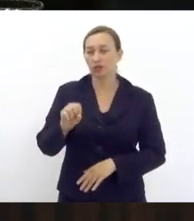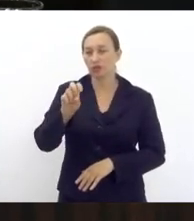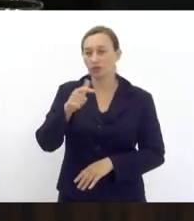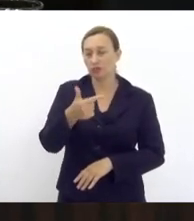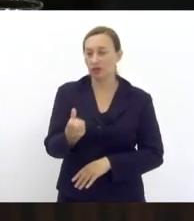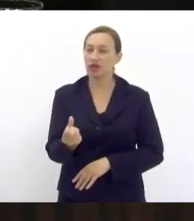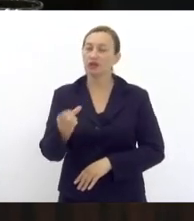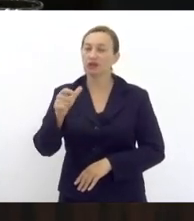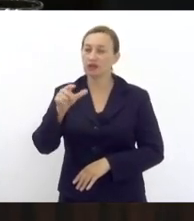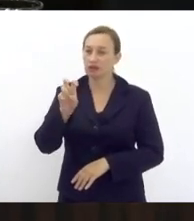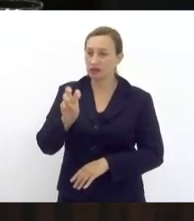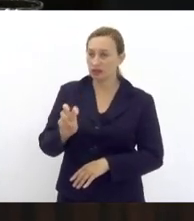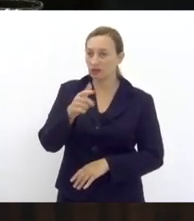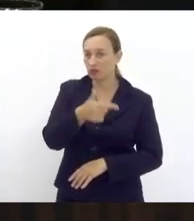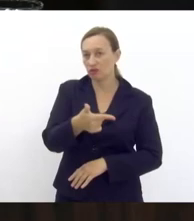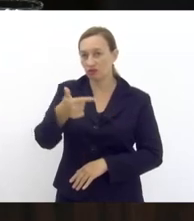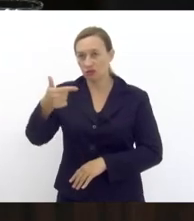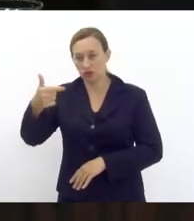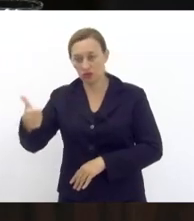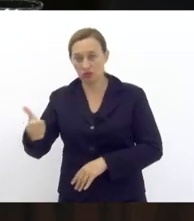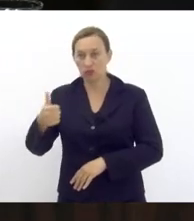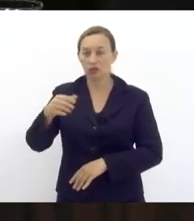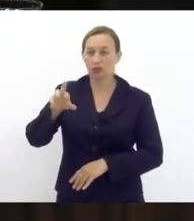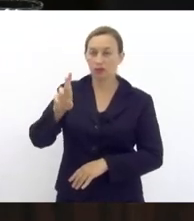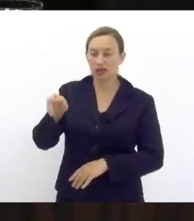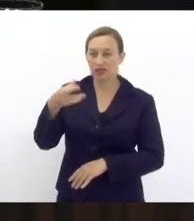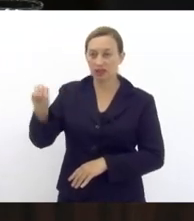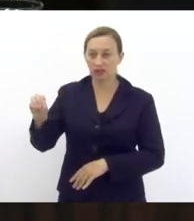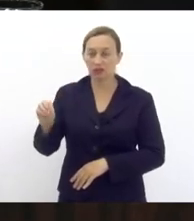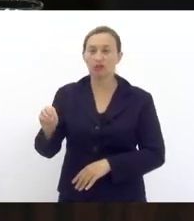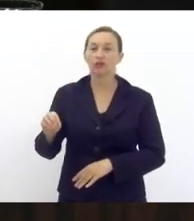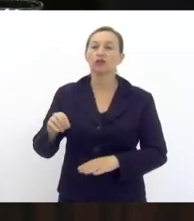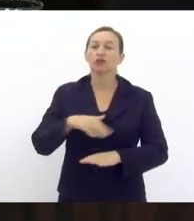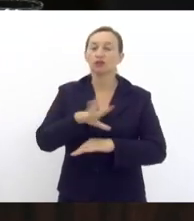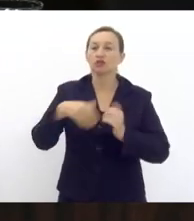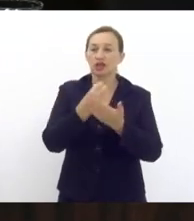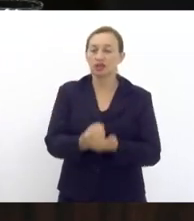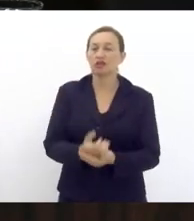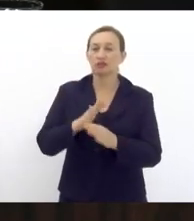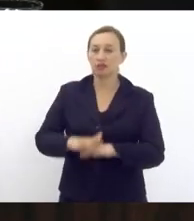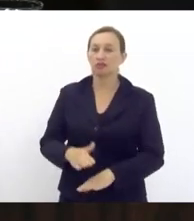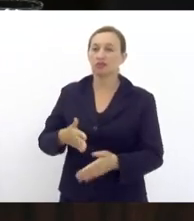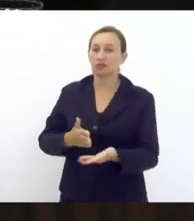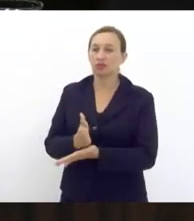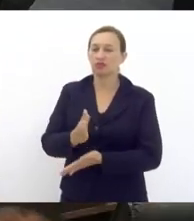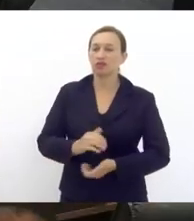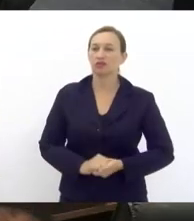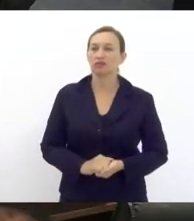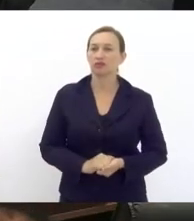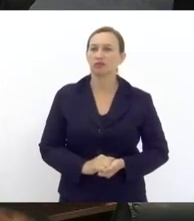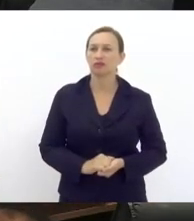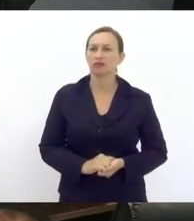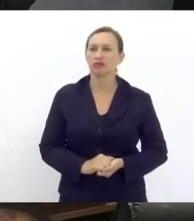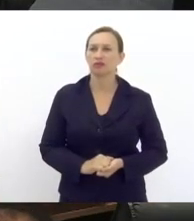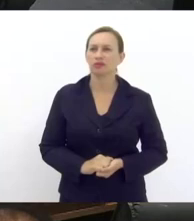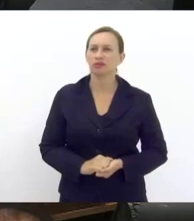4865/2021 do deputado Brazão. Senhores que aprovam, permaneçam como estão. Aprovado.